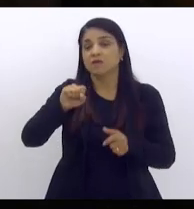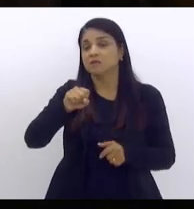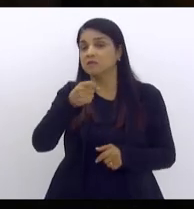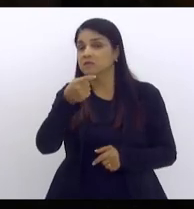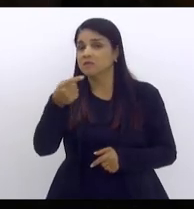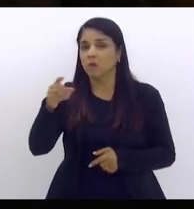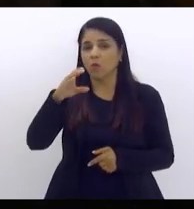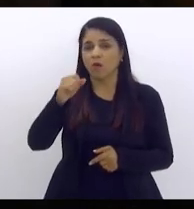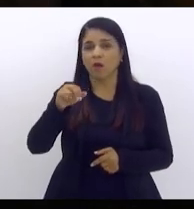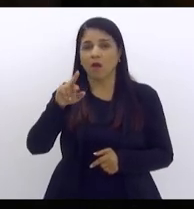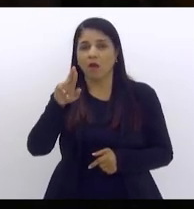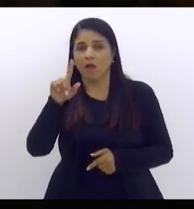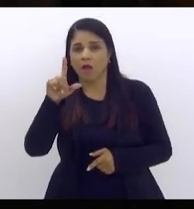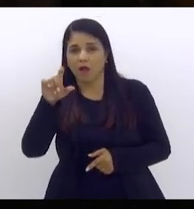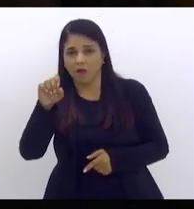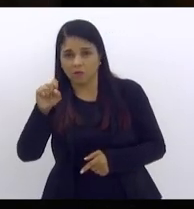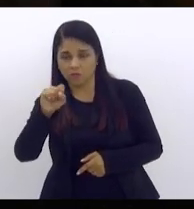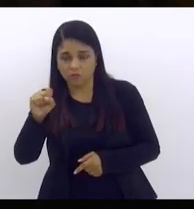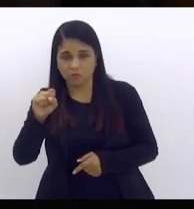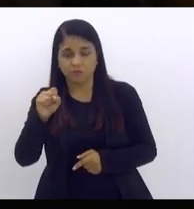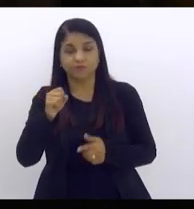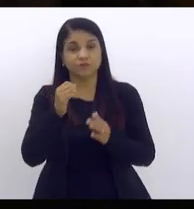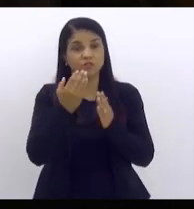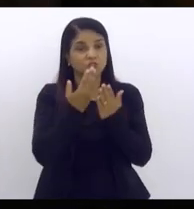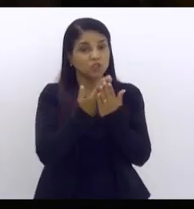onde estudantes de medicina,